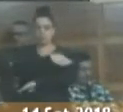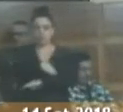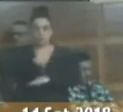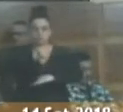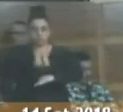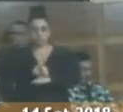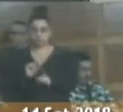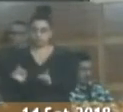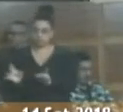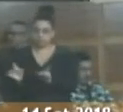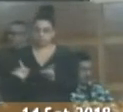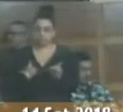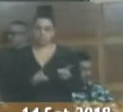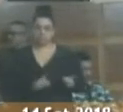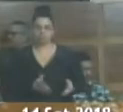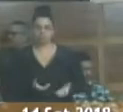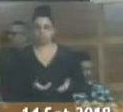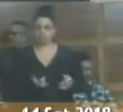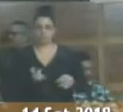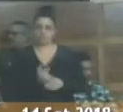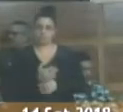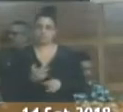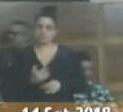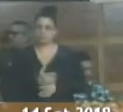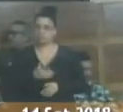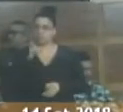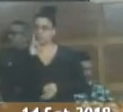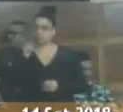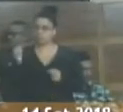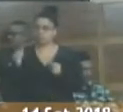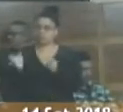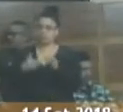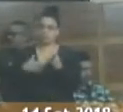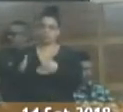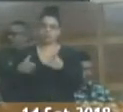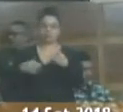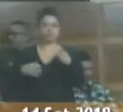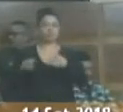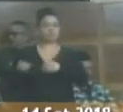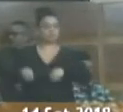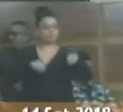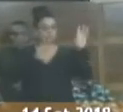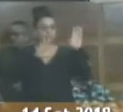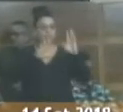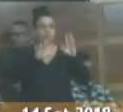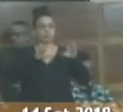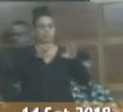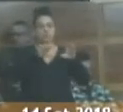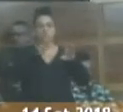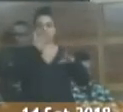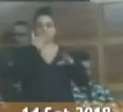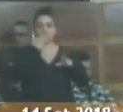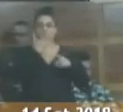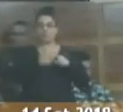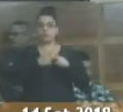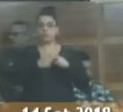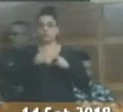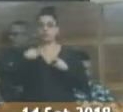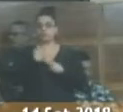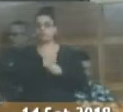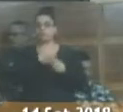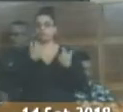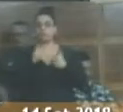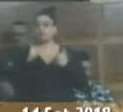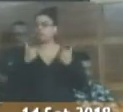tirando seu sustento da cidade para levar alguma coisa para a aldeia. Por que que eles estão aqui? Porque nós não temos